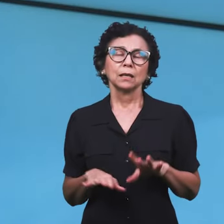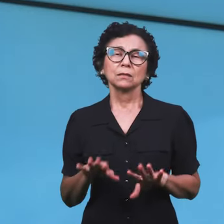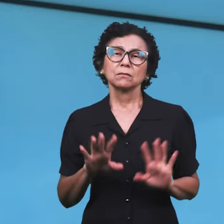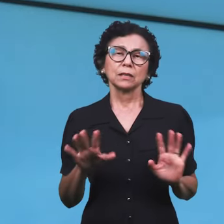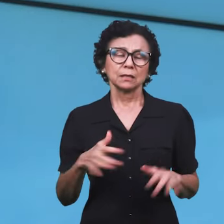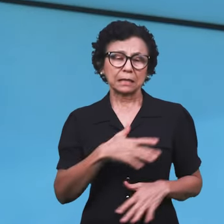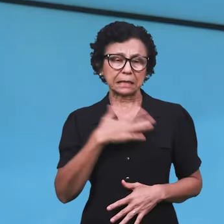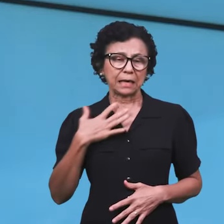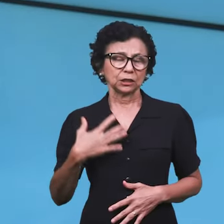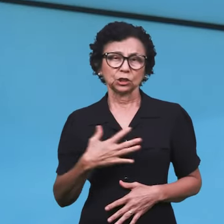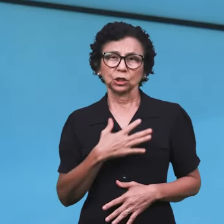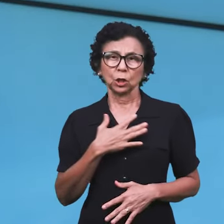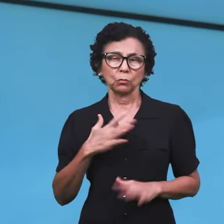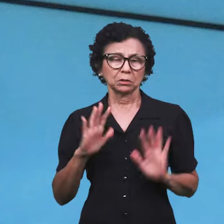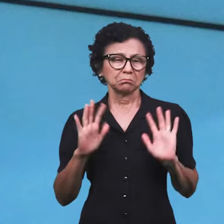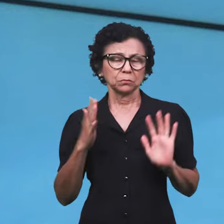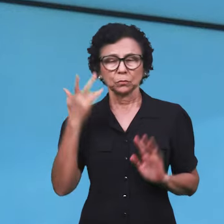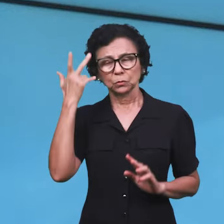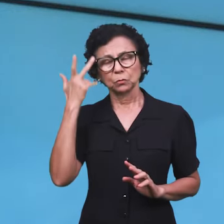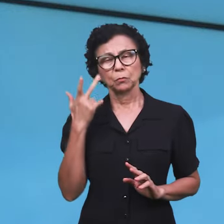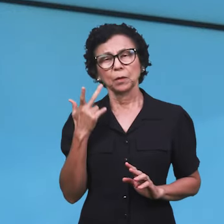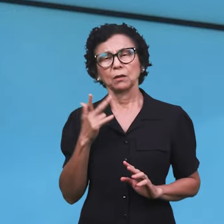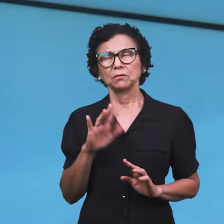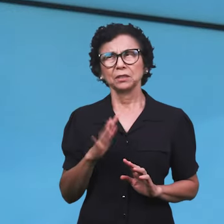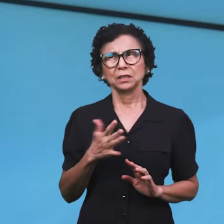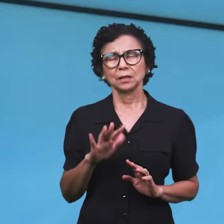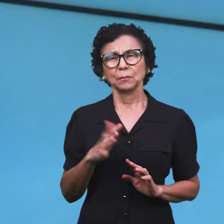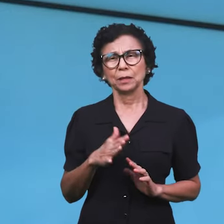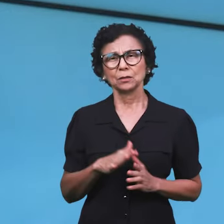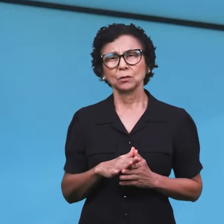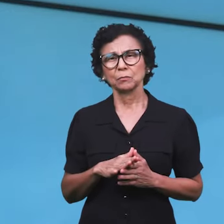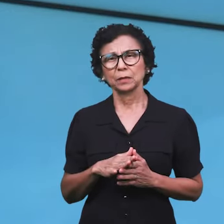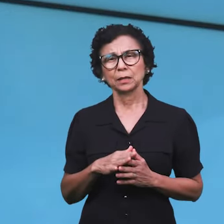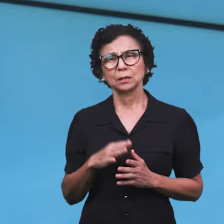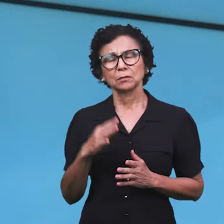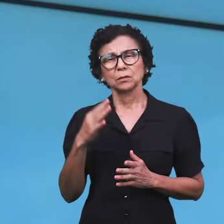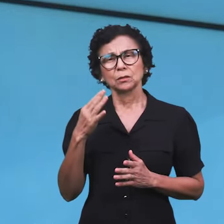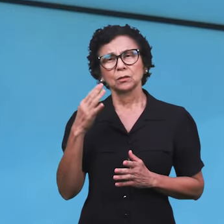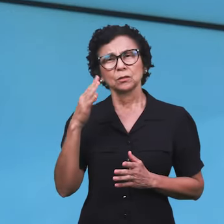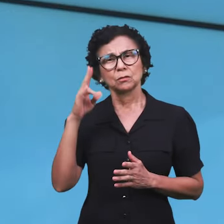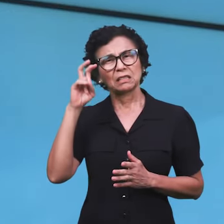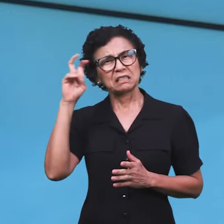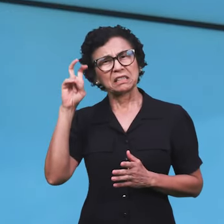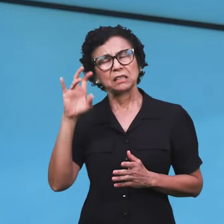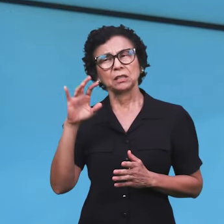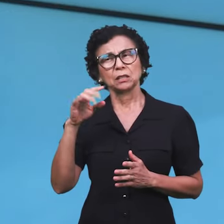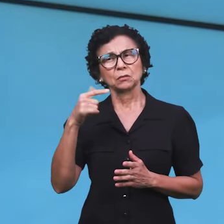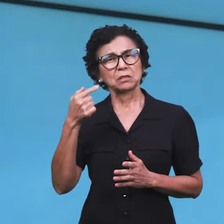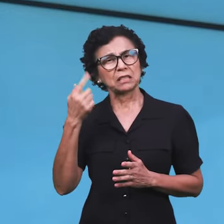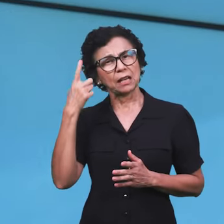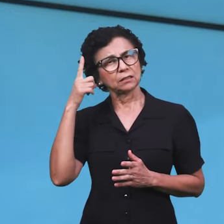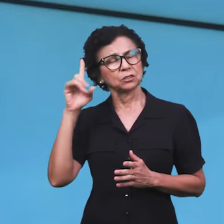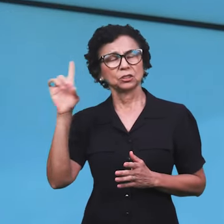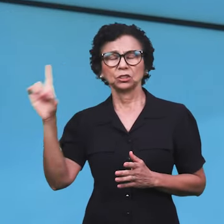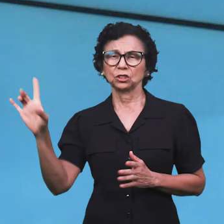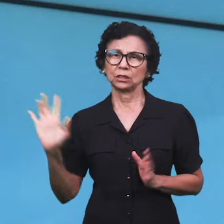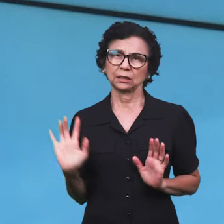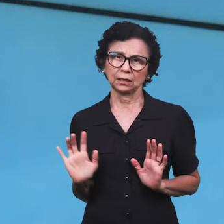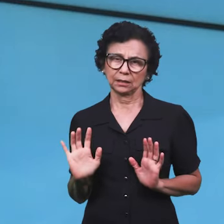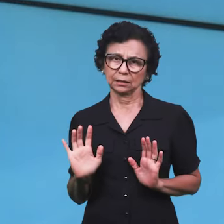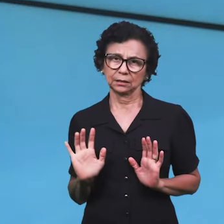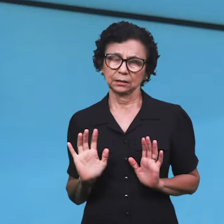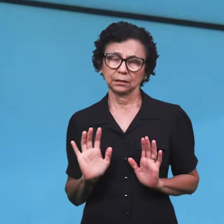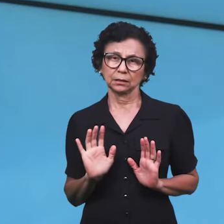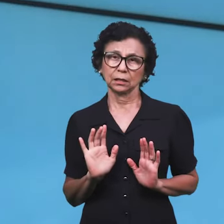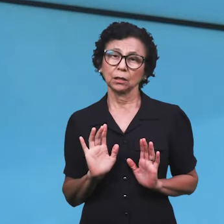comprometido e dura mais ou menos de 5 a 7 dias. O nariz pode escorrer um pouquinho e geralmente o resfriado ele não traz grandes